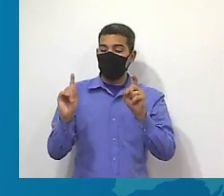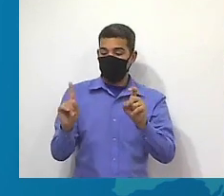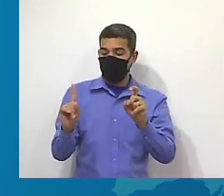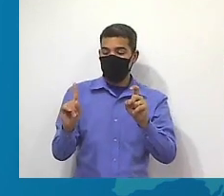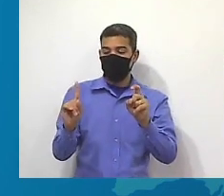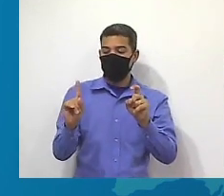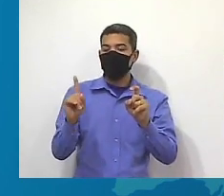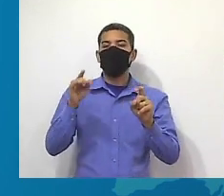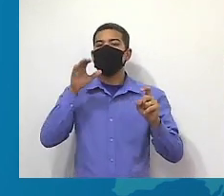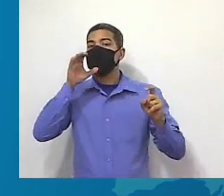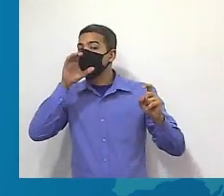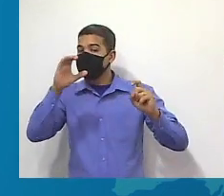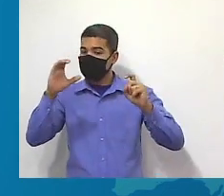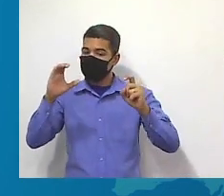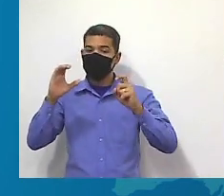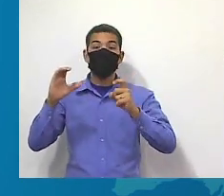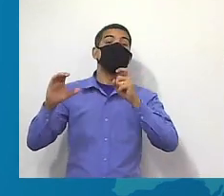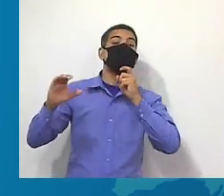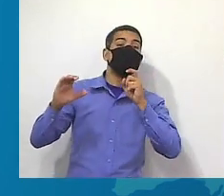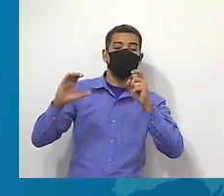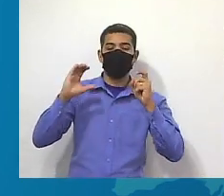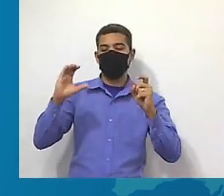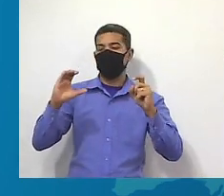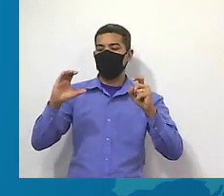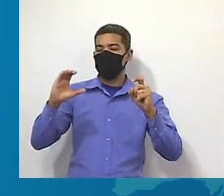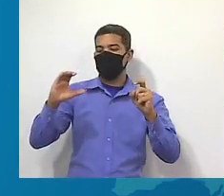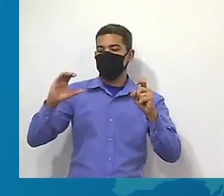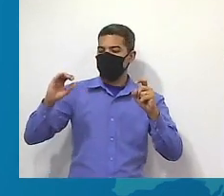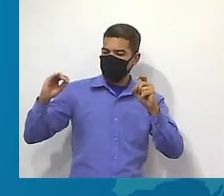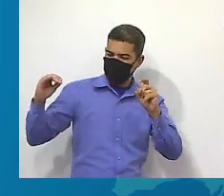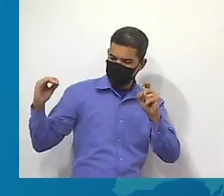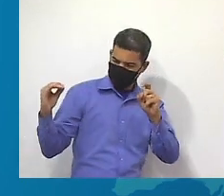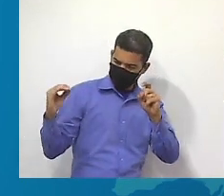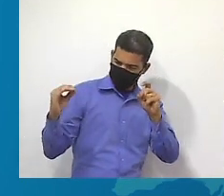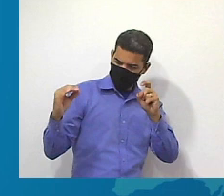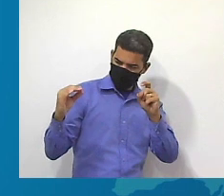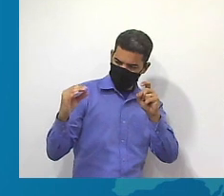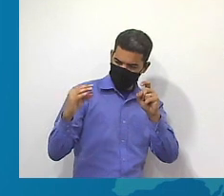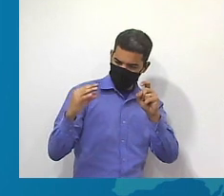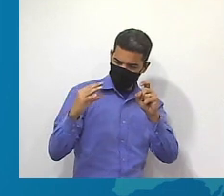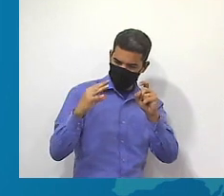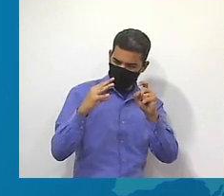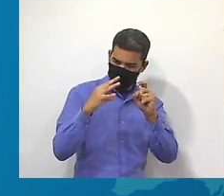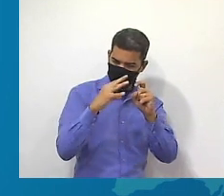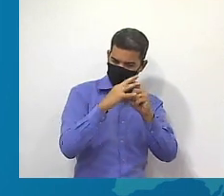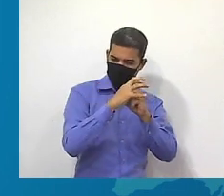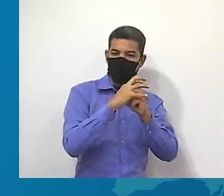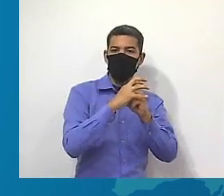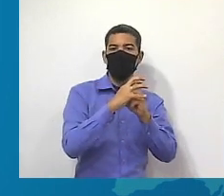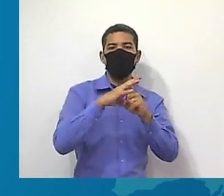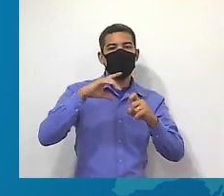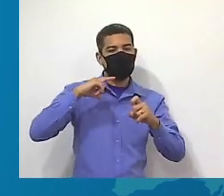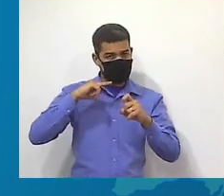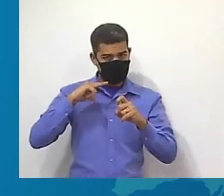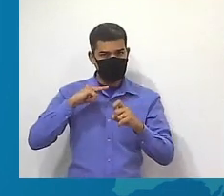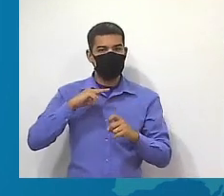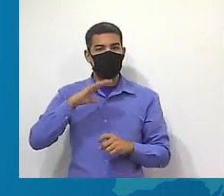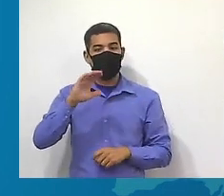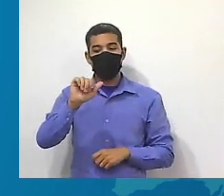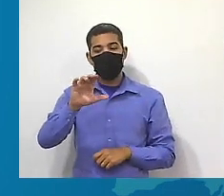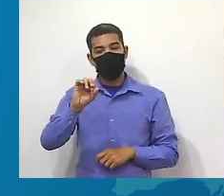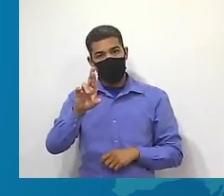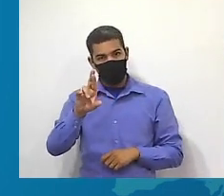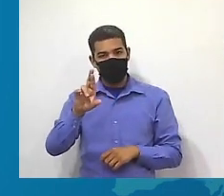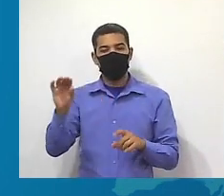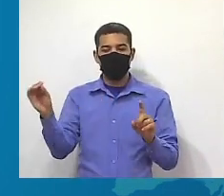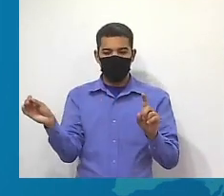temperatura mais alta ou mais baixa. E de acordo com essas temperaturas, a gente vai ter transmissão de